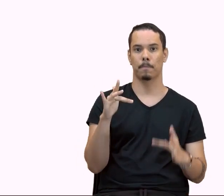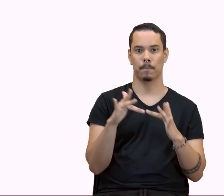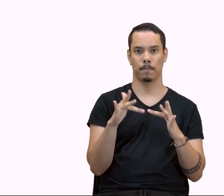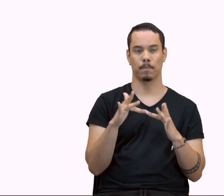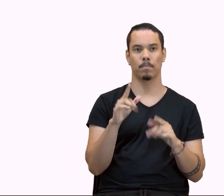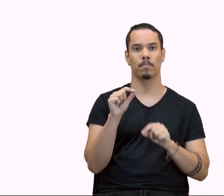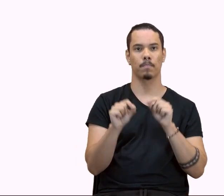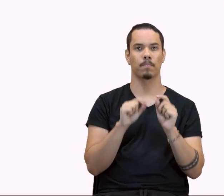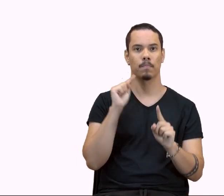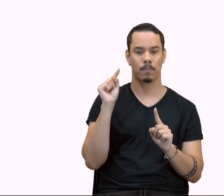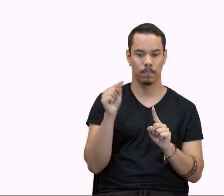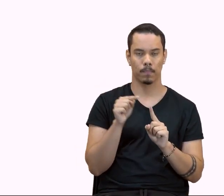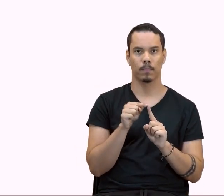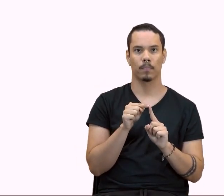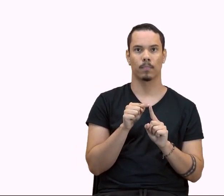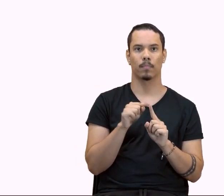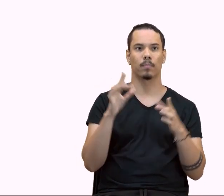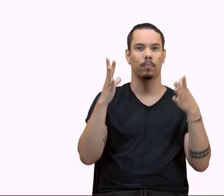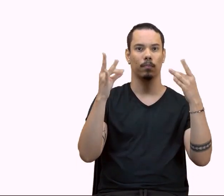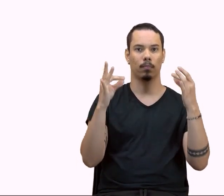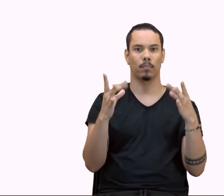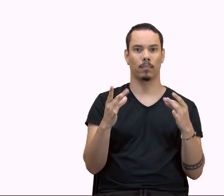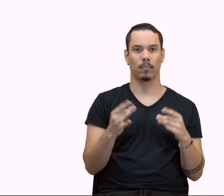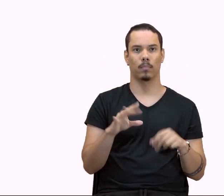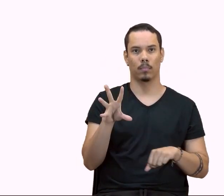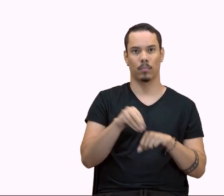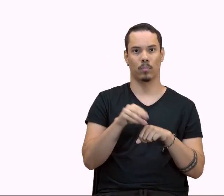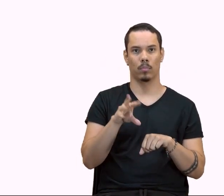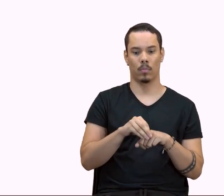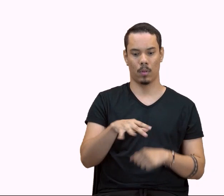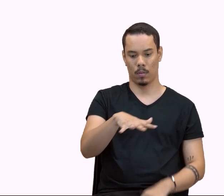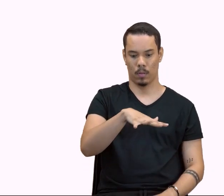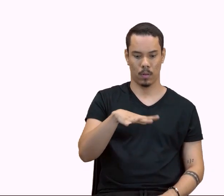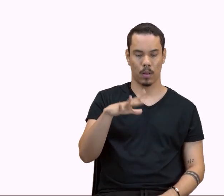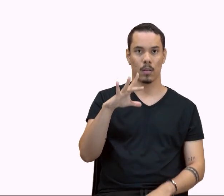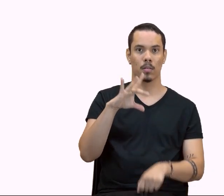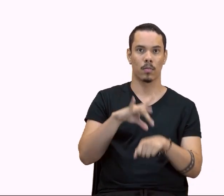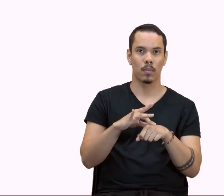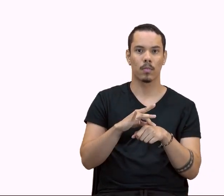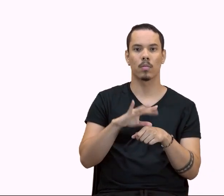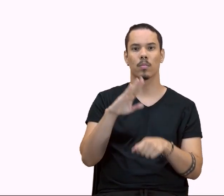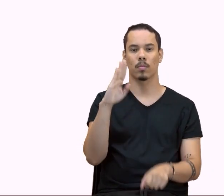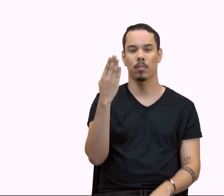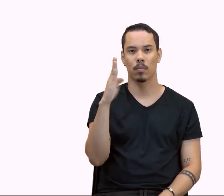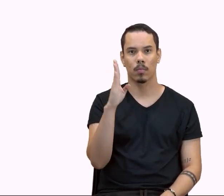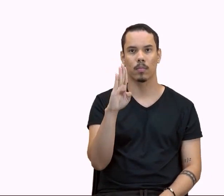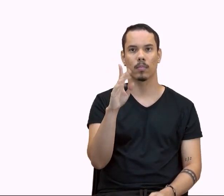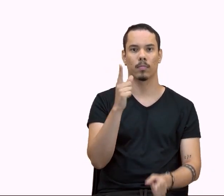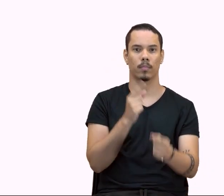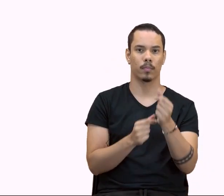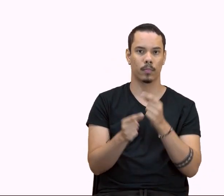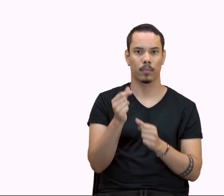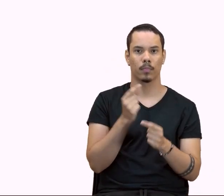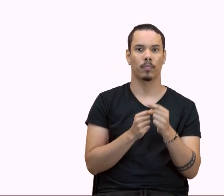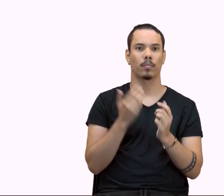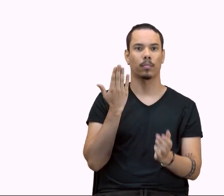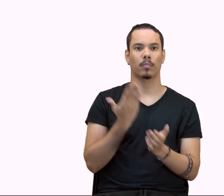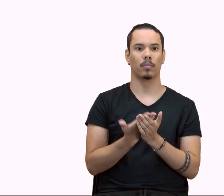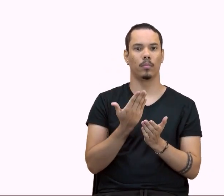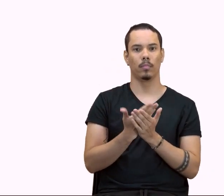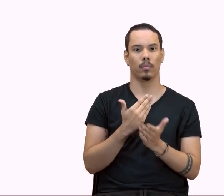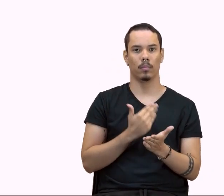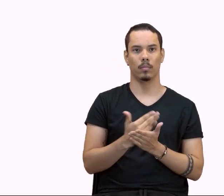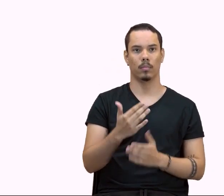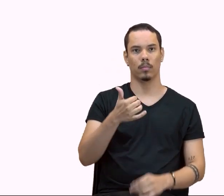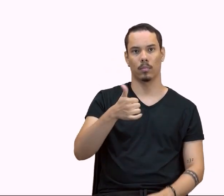como objetivo detalhar o conhecimento sobre o meio físico, biológico e socioeconômico. Seus estudos foram realizados de 96